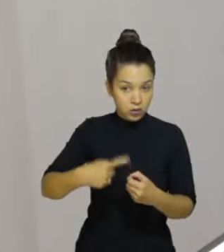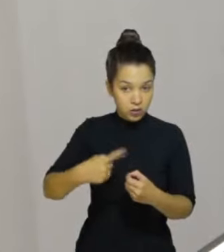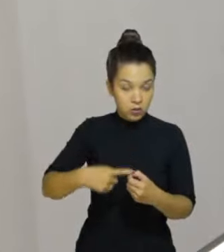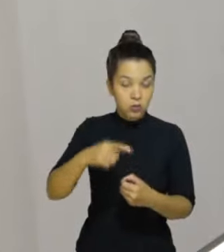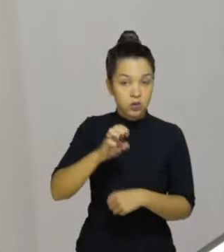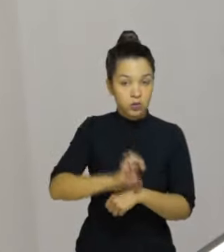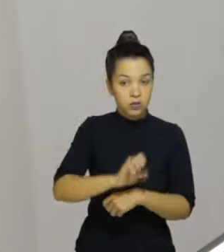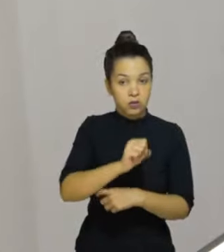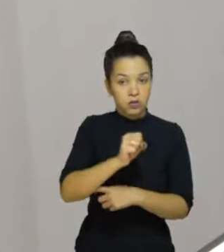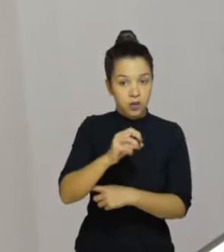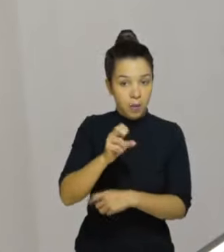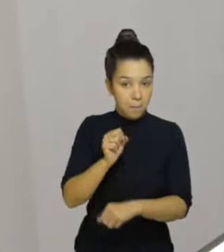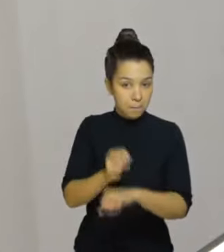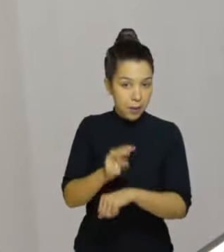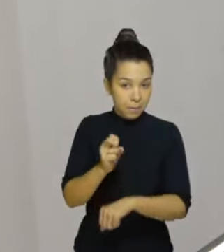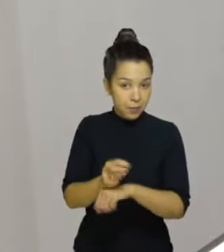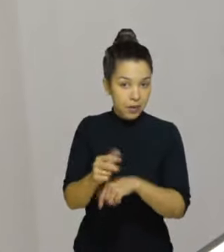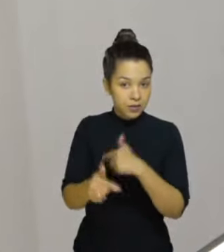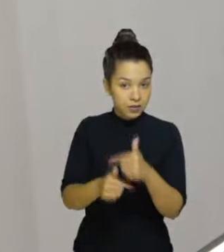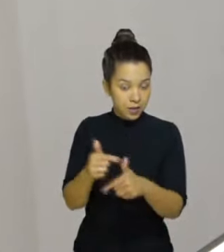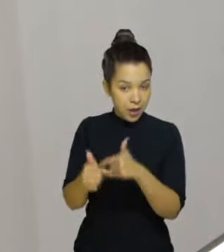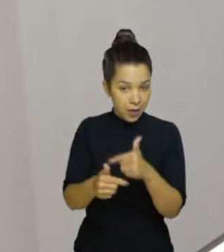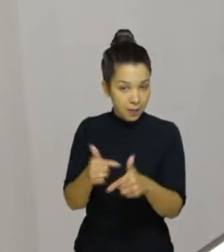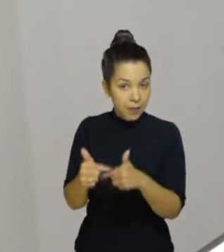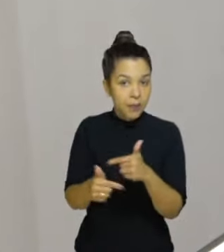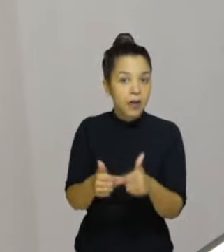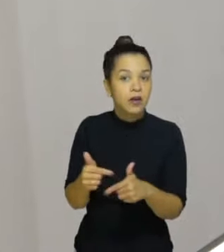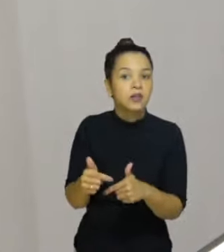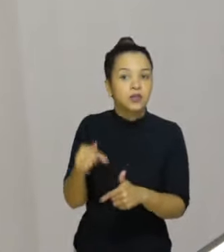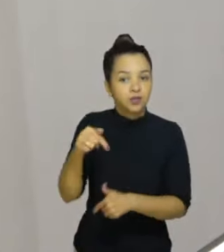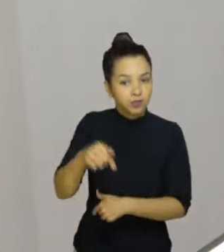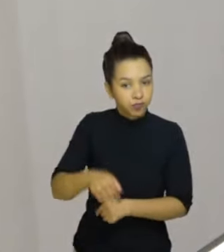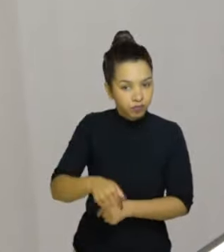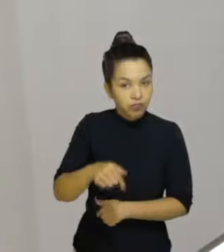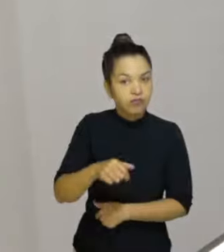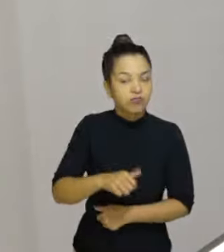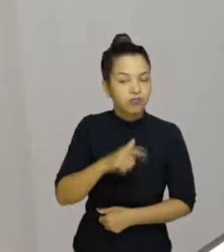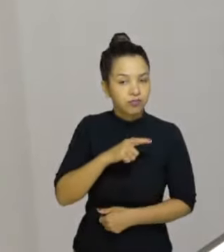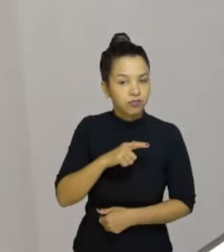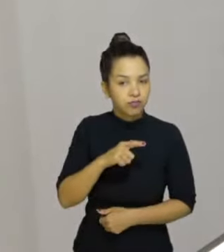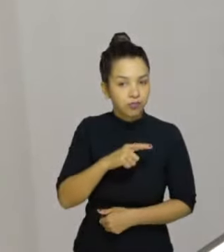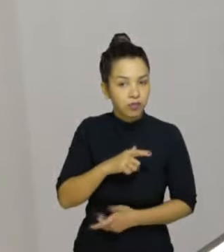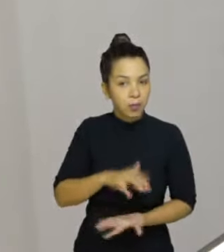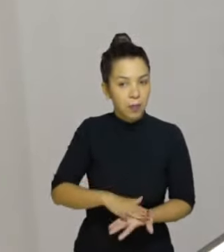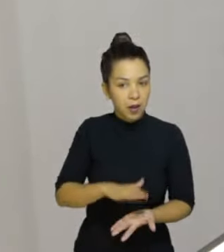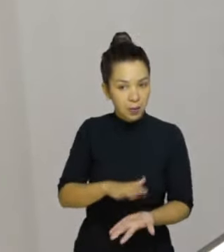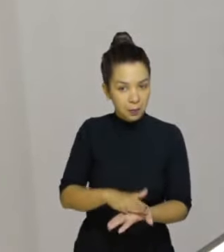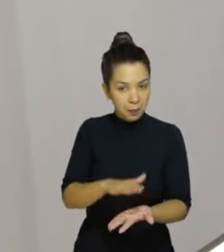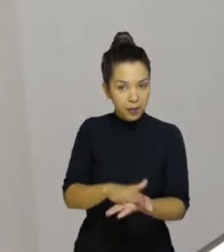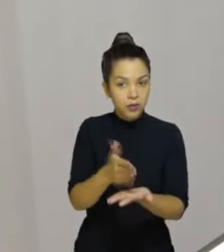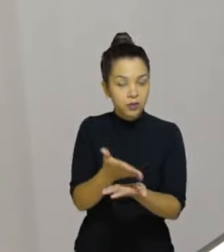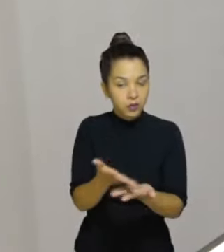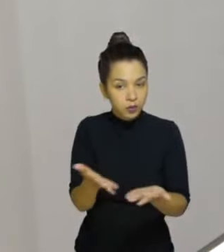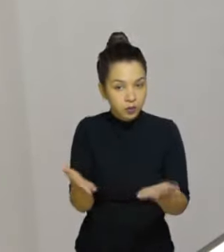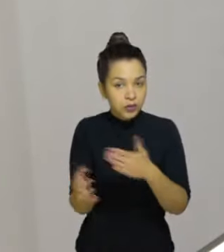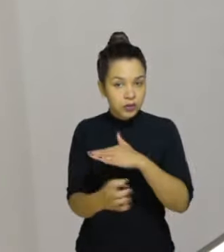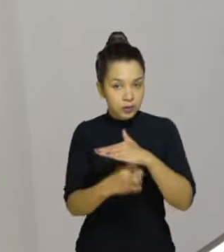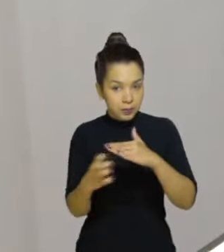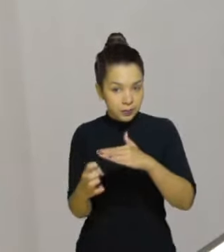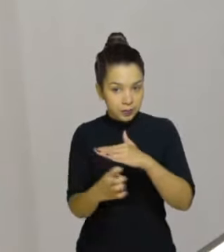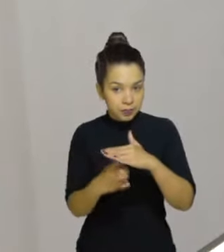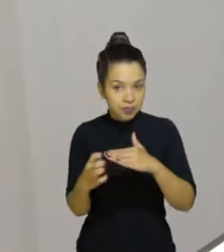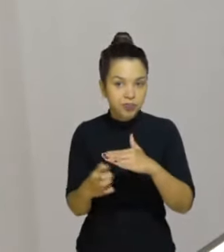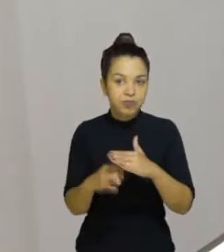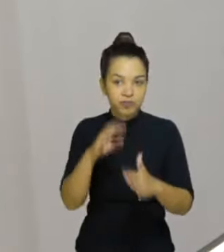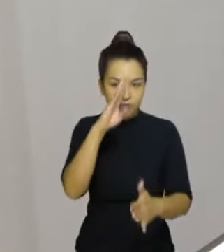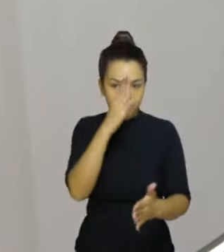quero aqui parabenizar a todos os empresários, todos os comerciantes, todos os industriais que acreditam e vão lá e montam